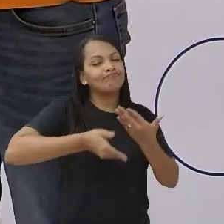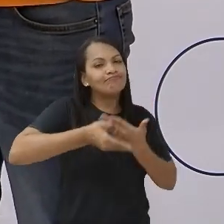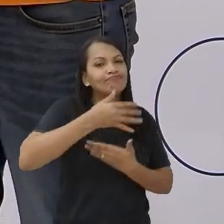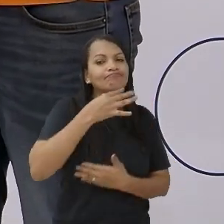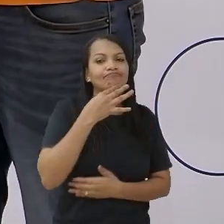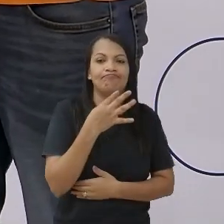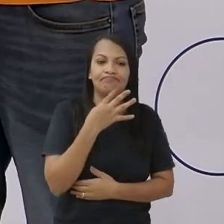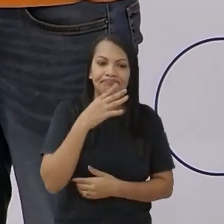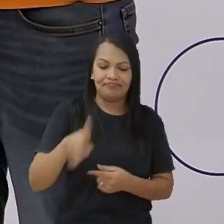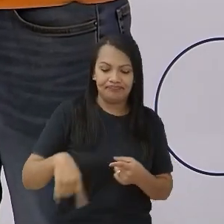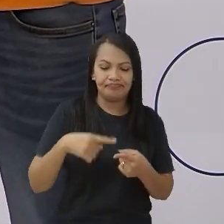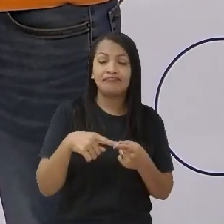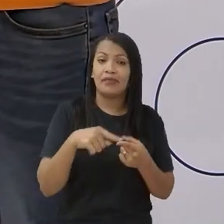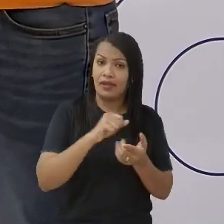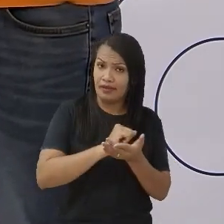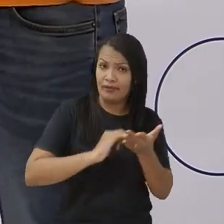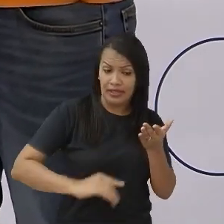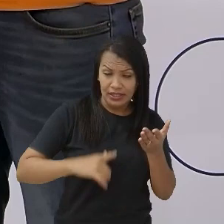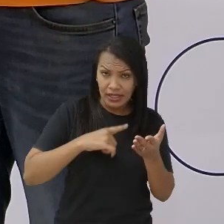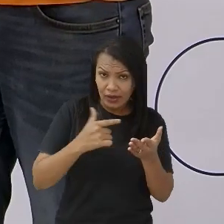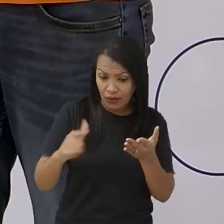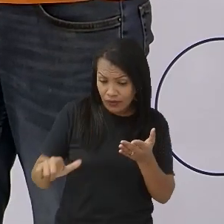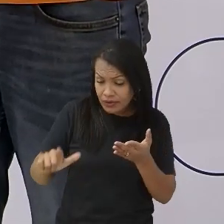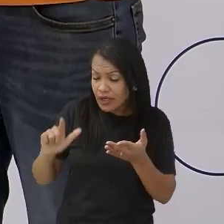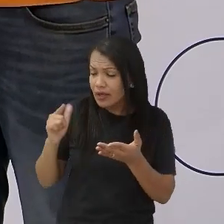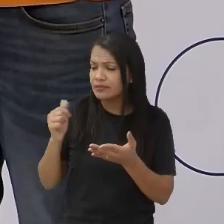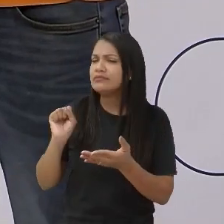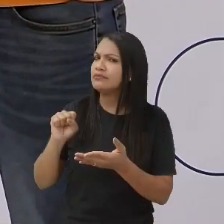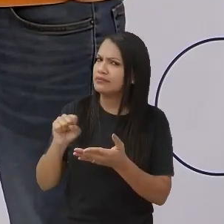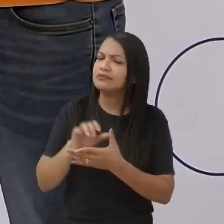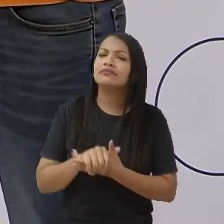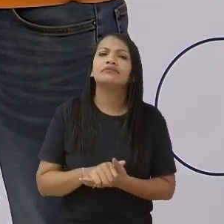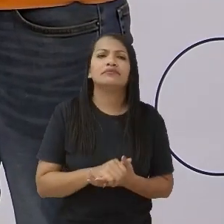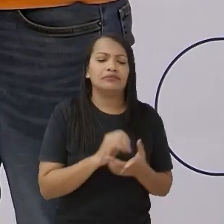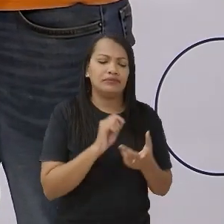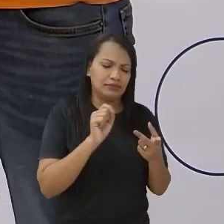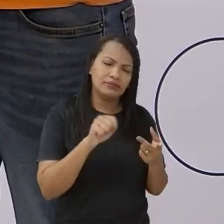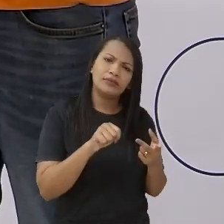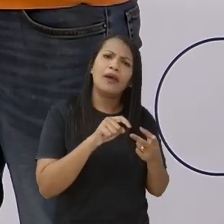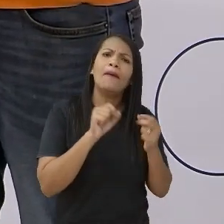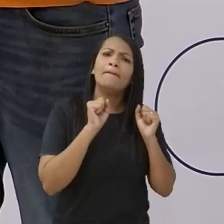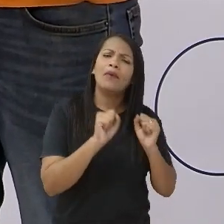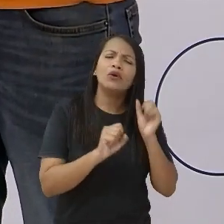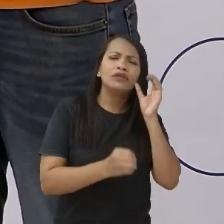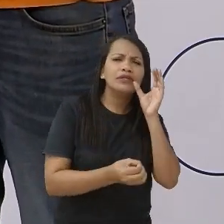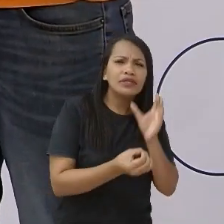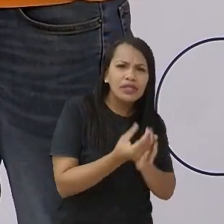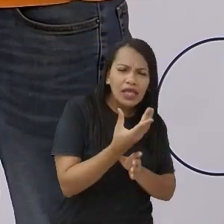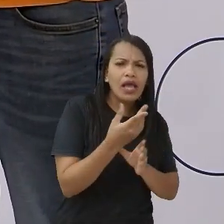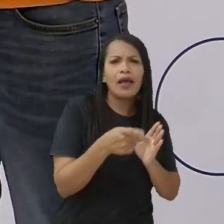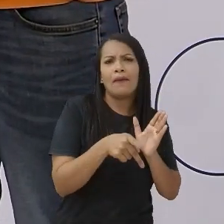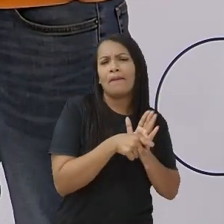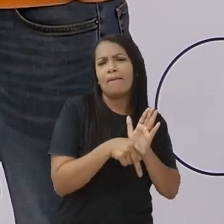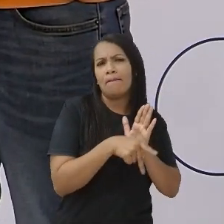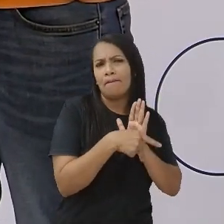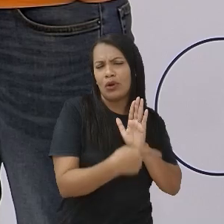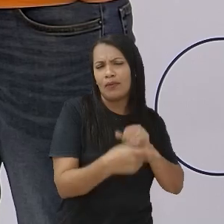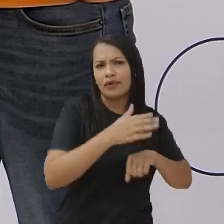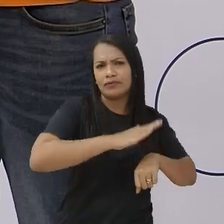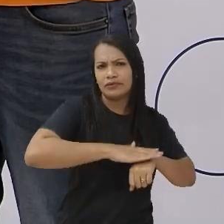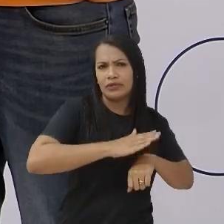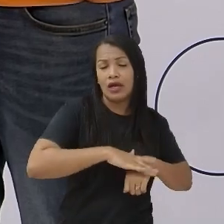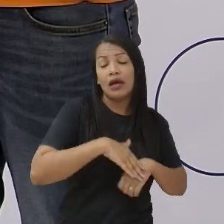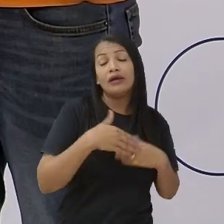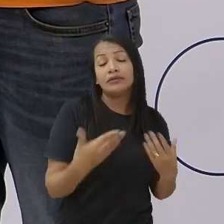uma primeira atividade. Legal, professor. E tem mais alguma atividade? Sim, depois disso elas podem criar, porque a literatura de cordel vai trazer